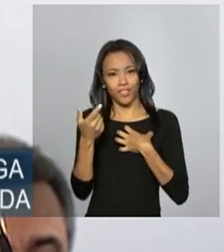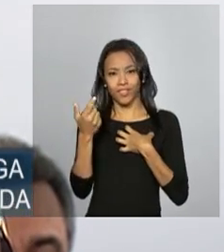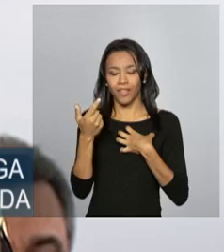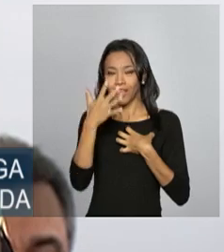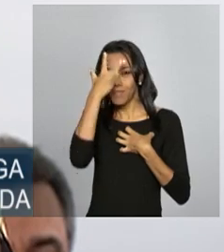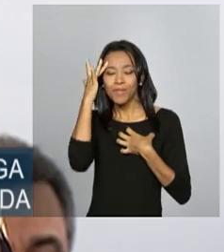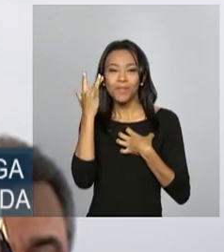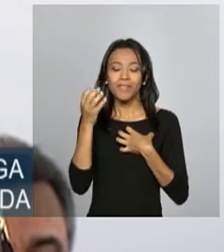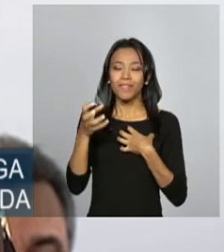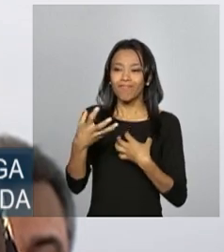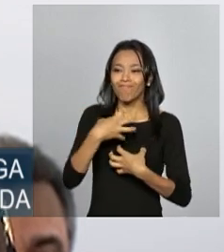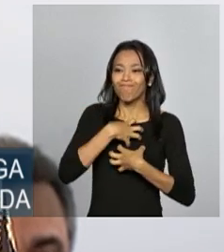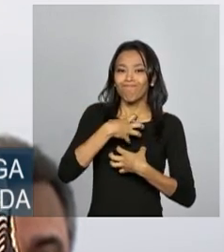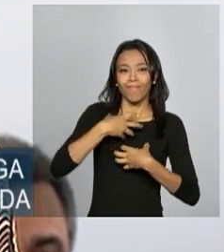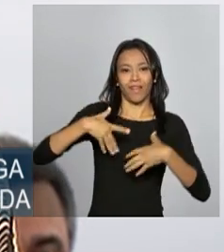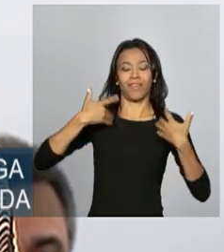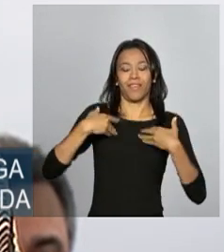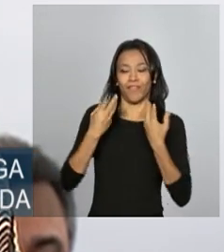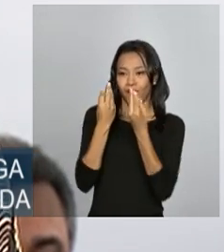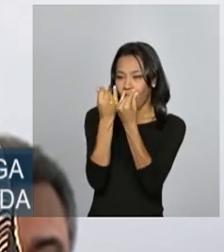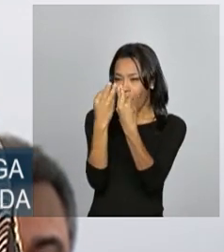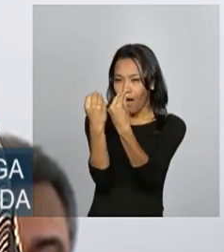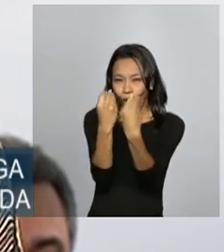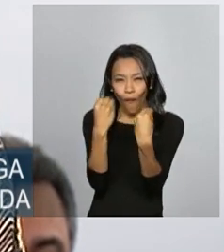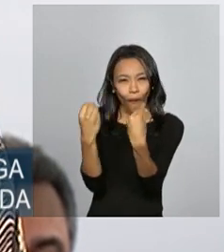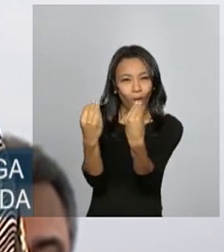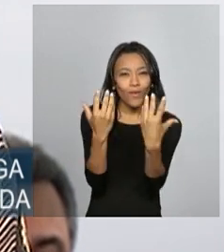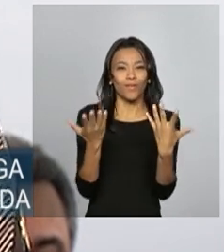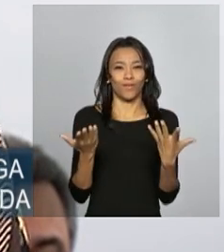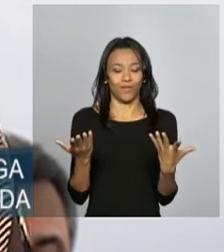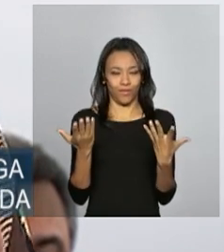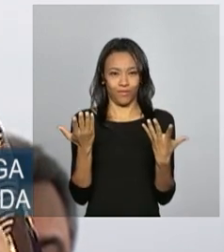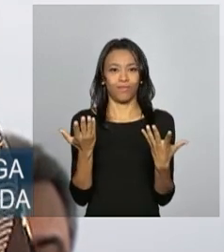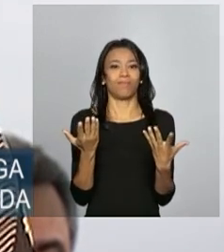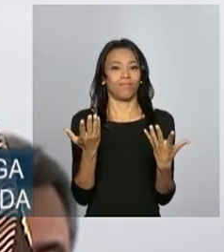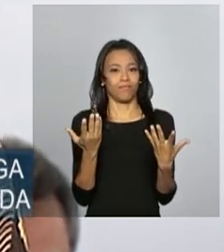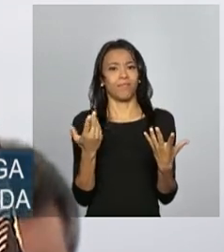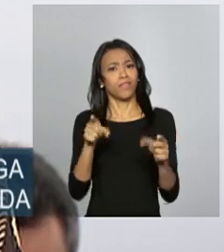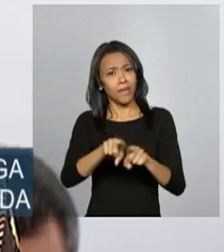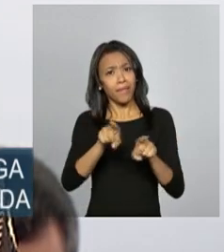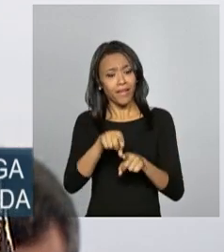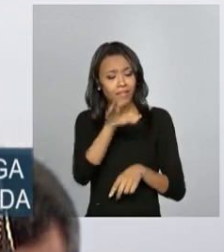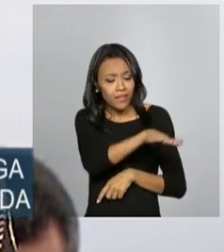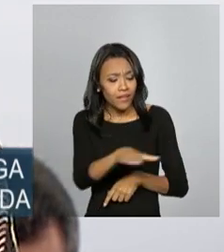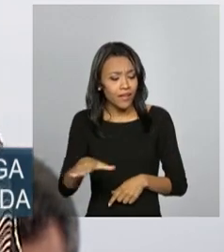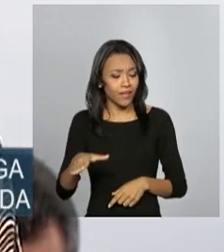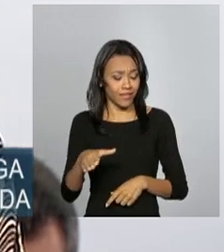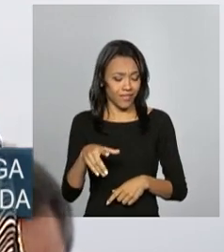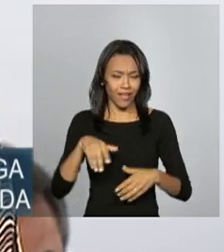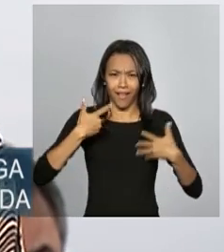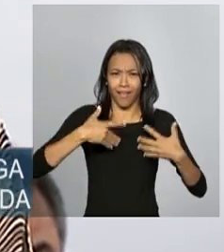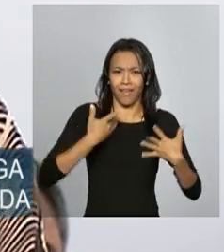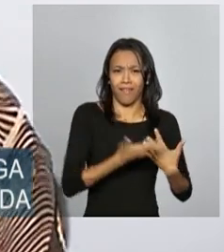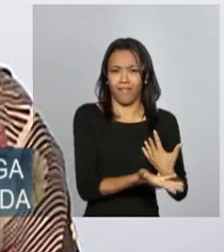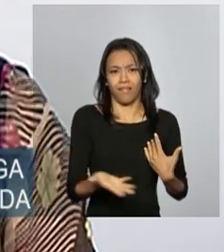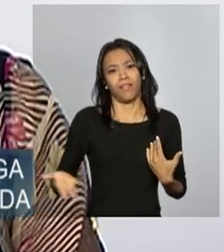das pessoas, que a gente sente também nos olhos das crianças, que